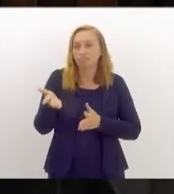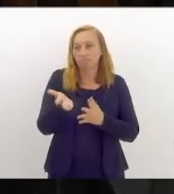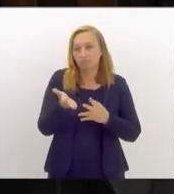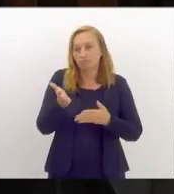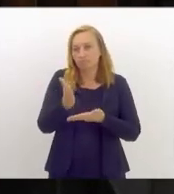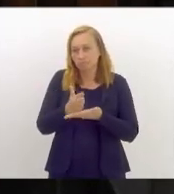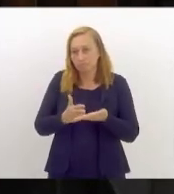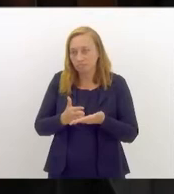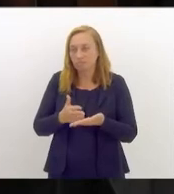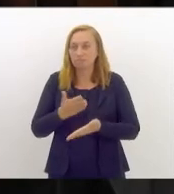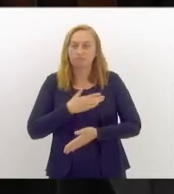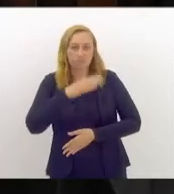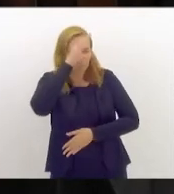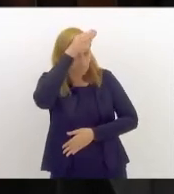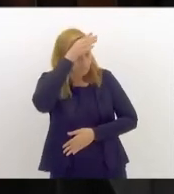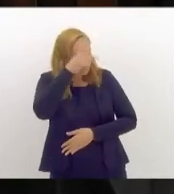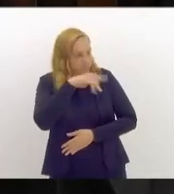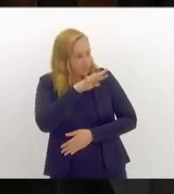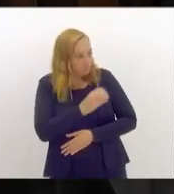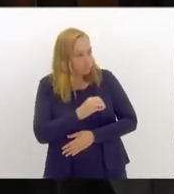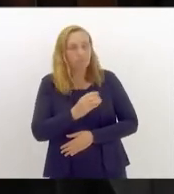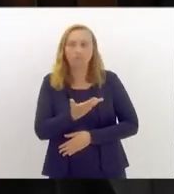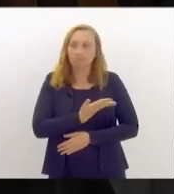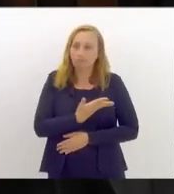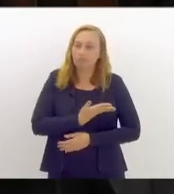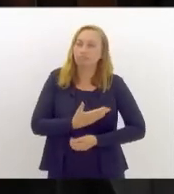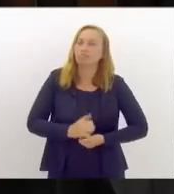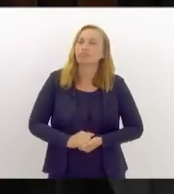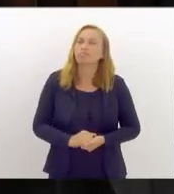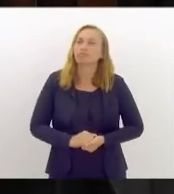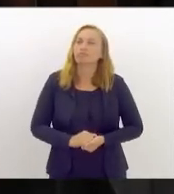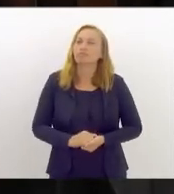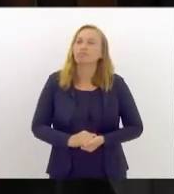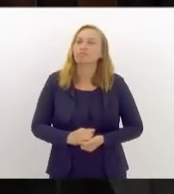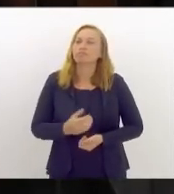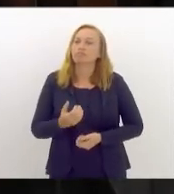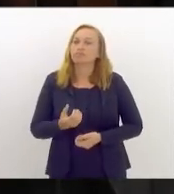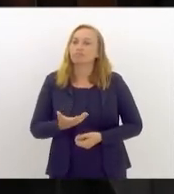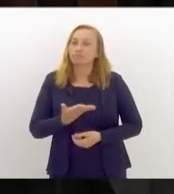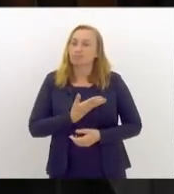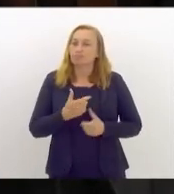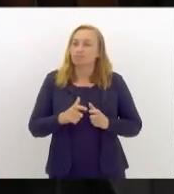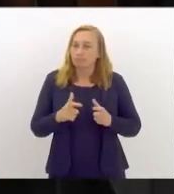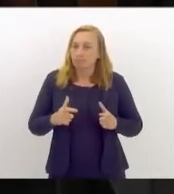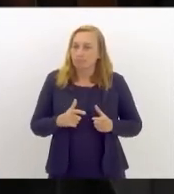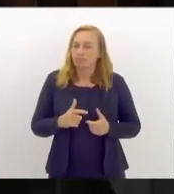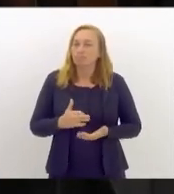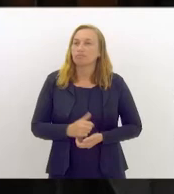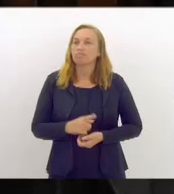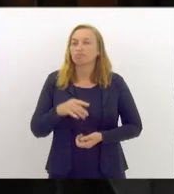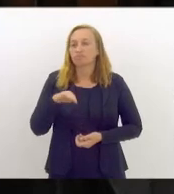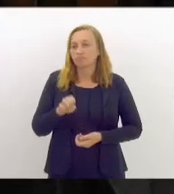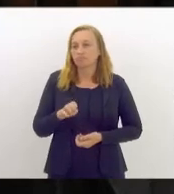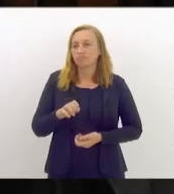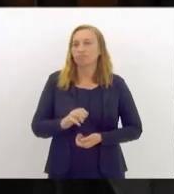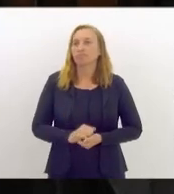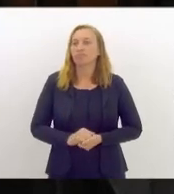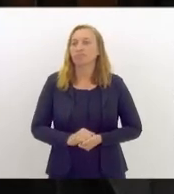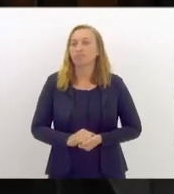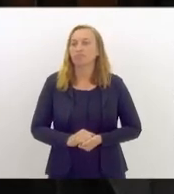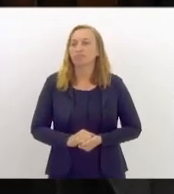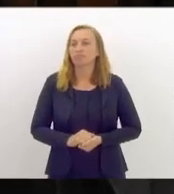ao meu tio padrinho companheiro e grande amigo Ministro Luiz Felipe Salomão